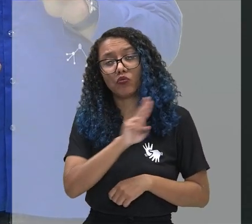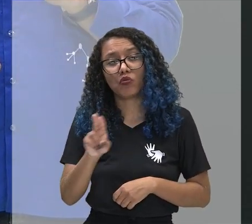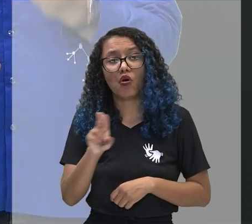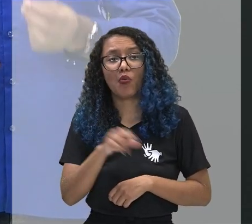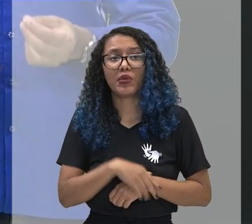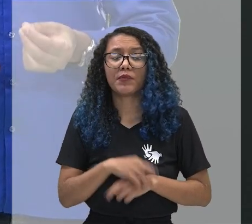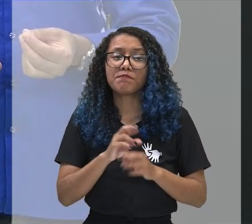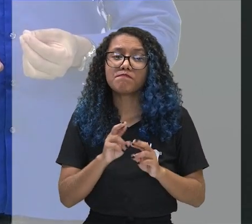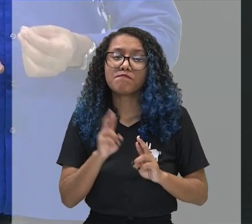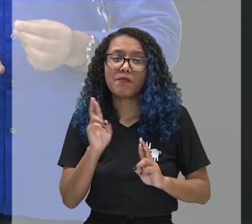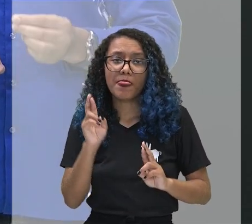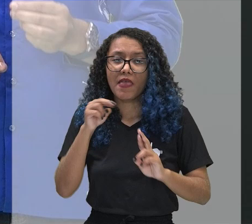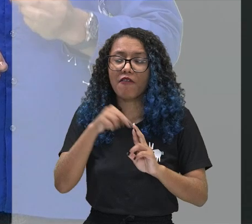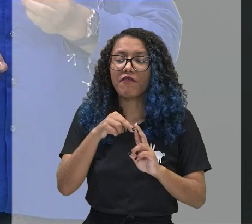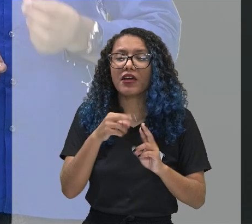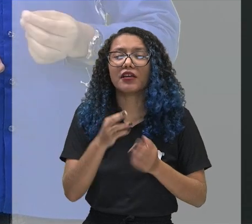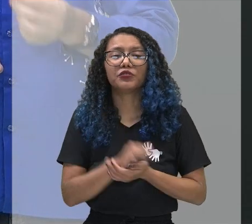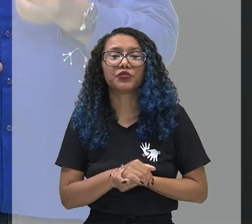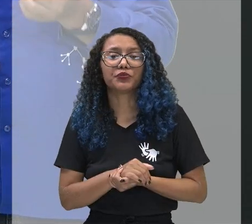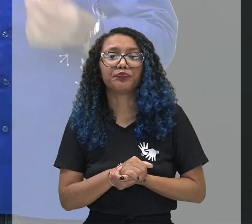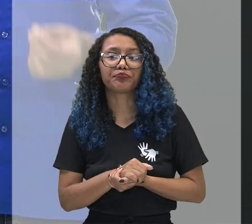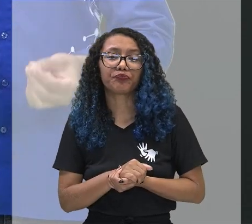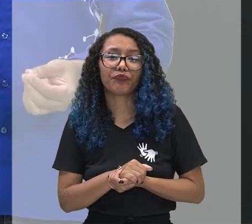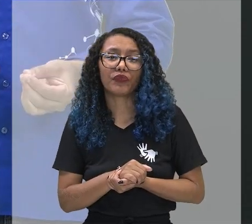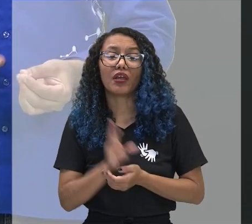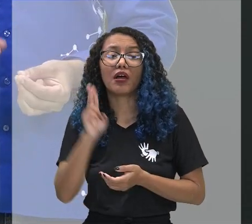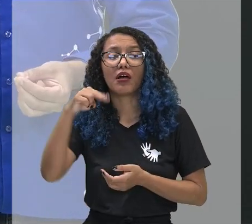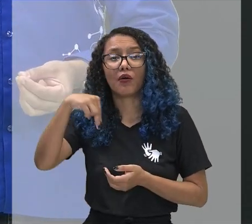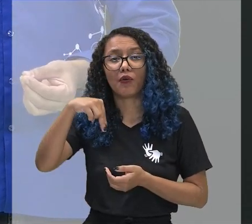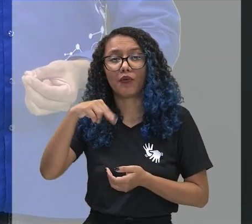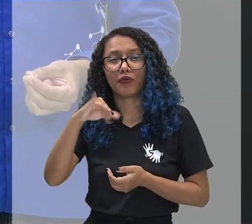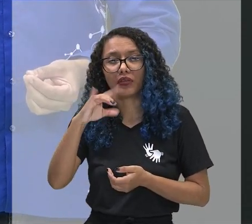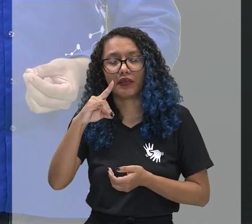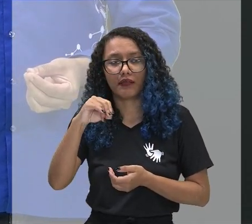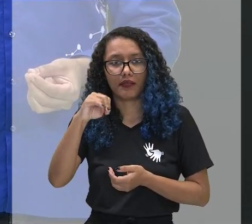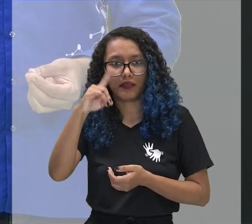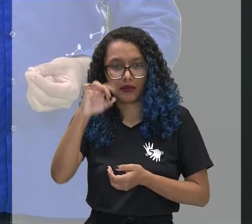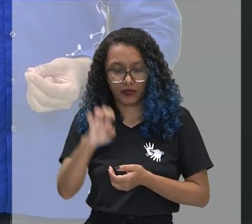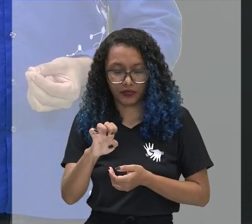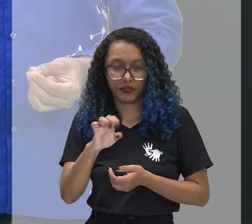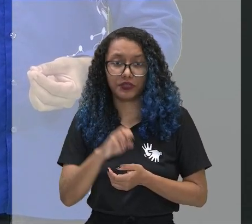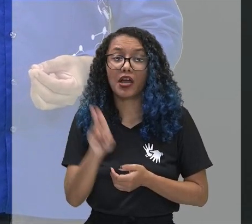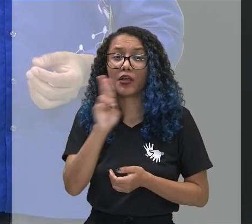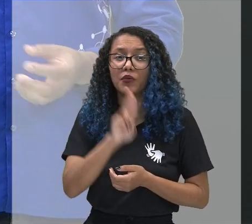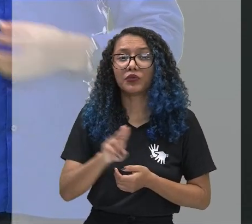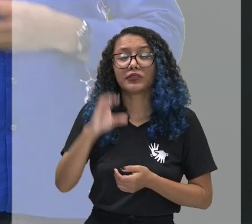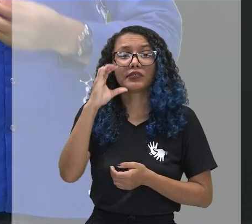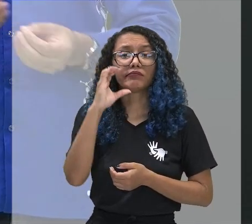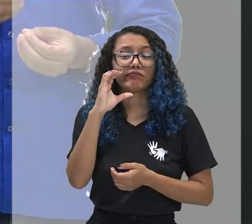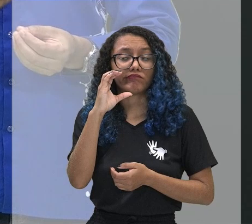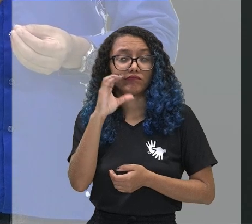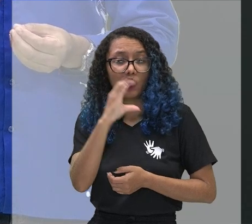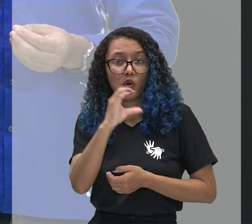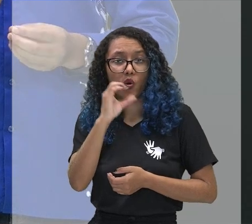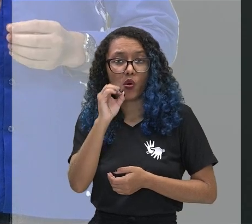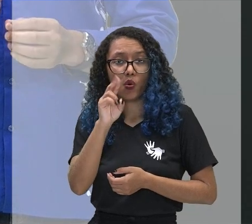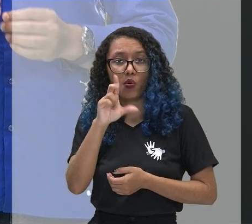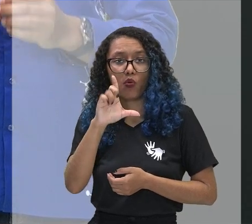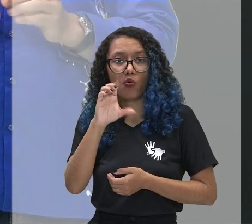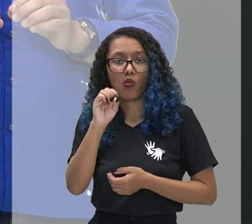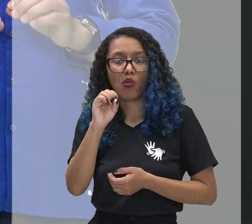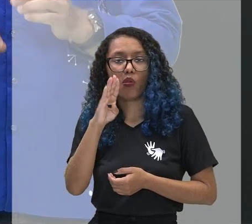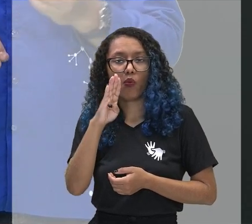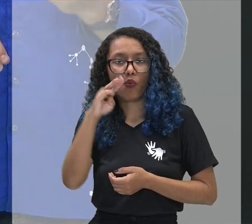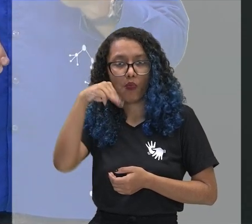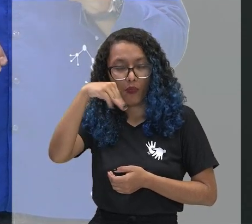esqueça, a carga elétrica é medida em Coulomb, representado por uma letra C. Ela não é uma medida,